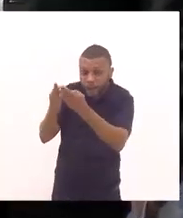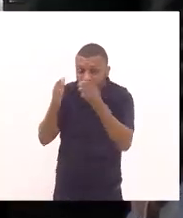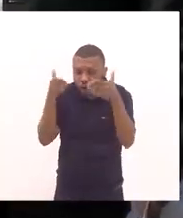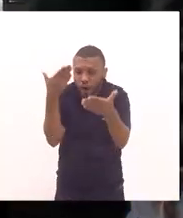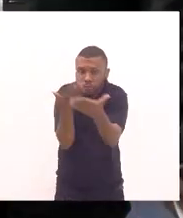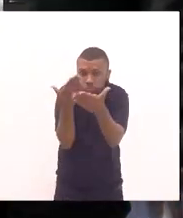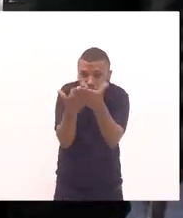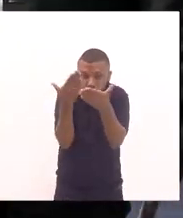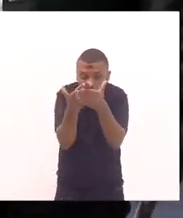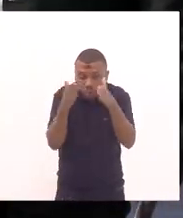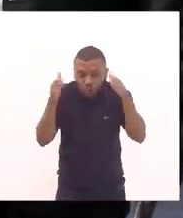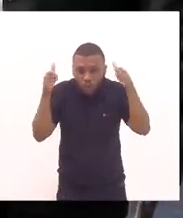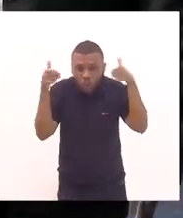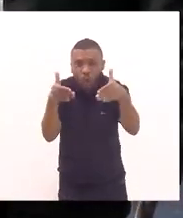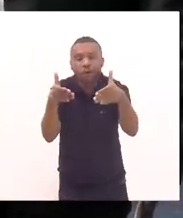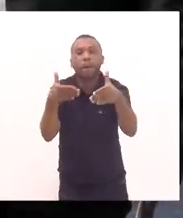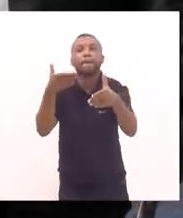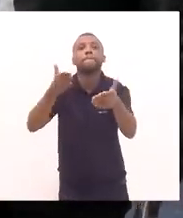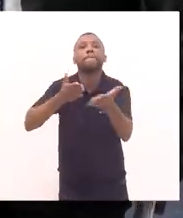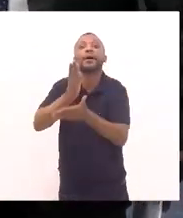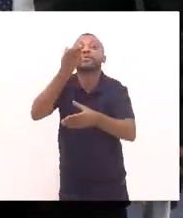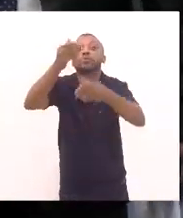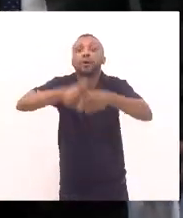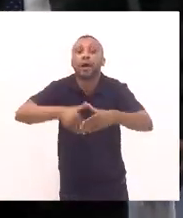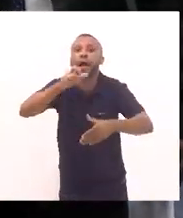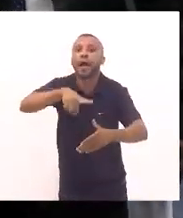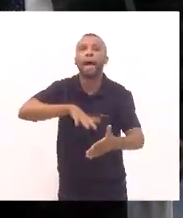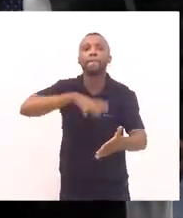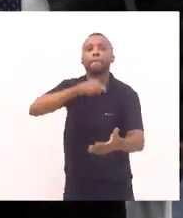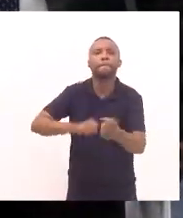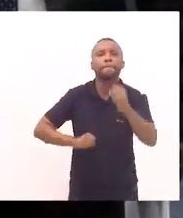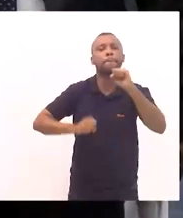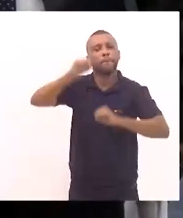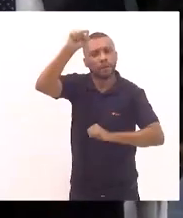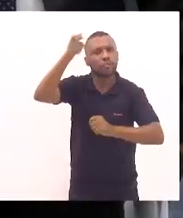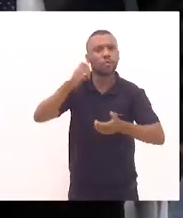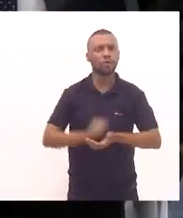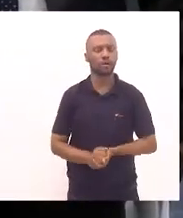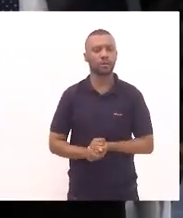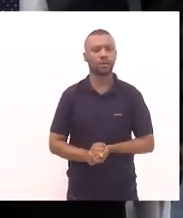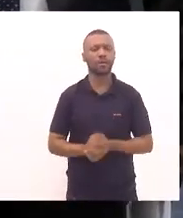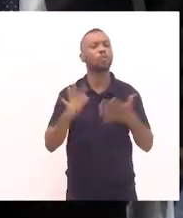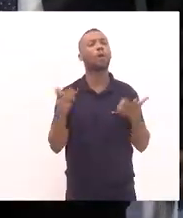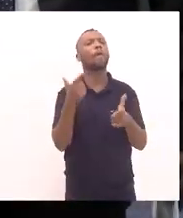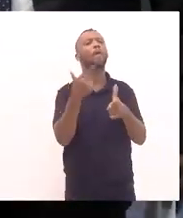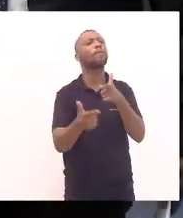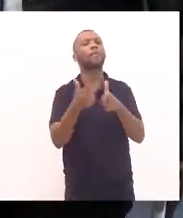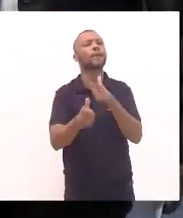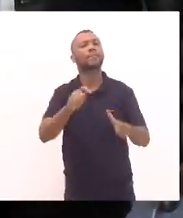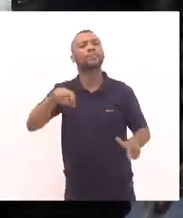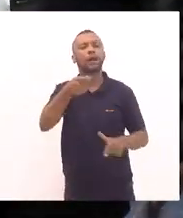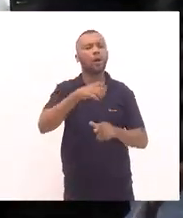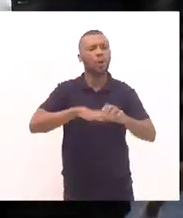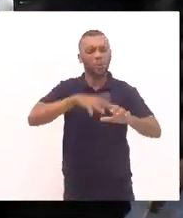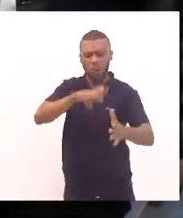policial, é porque é bravo. Qual o problema da lógica da palavra bravura, presidente? Presidente,